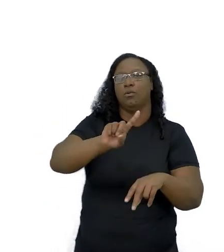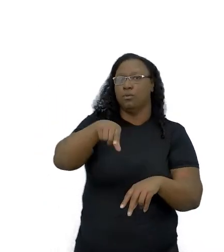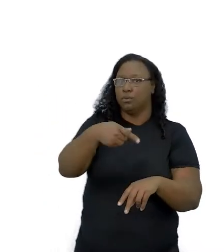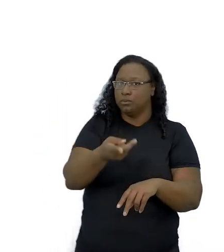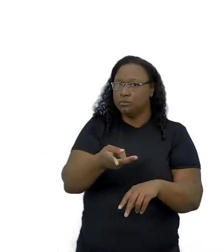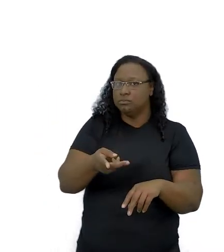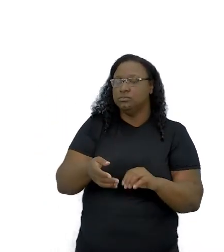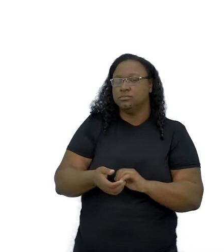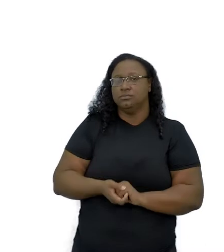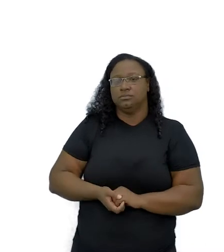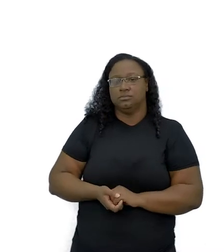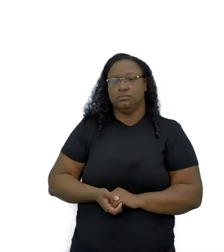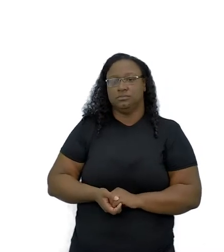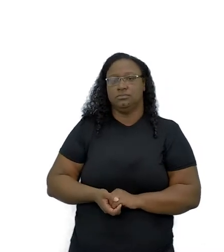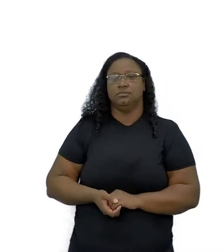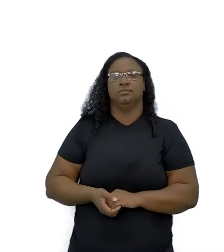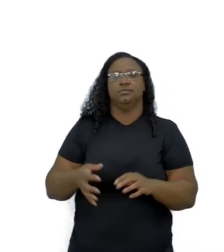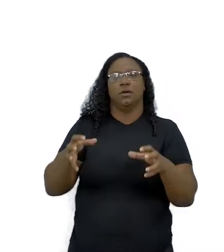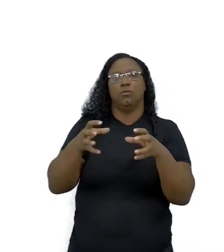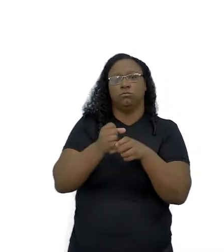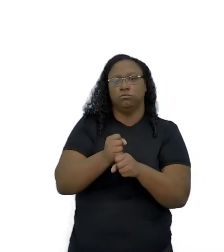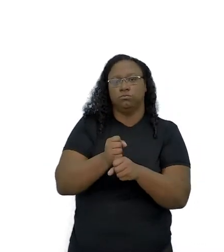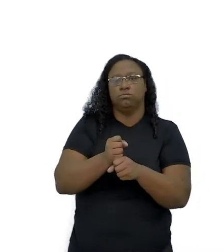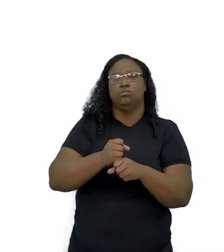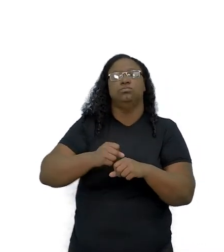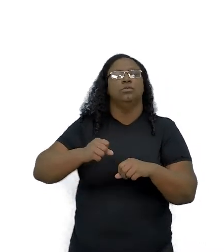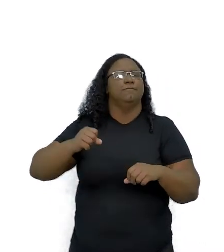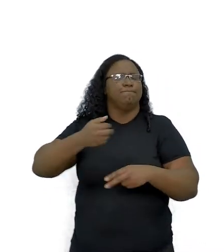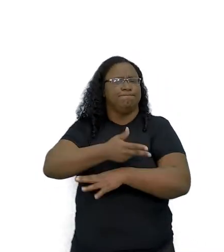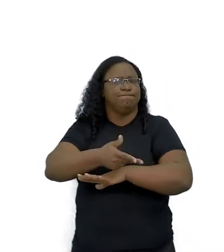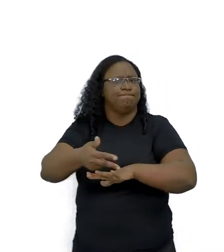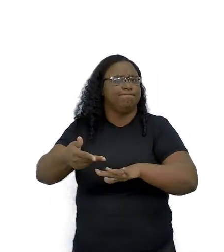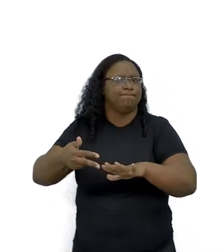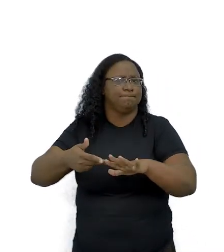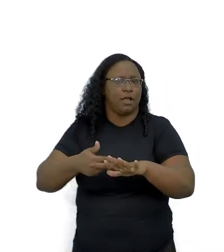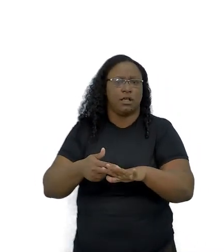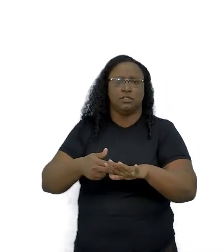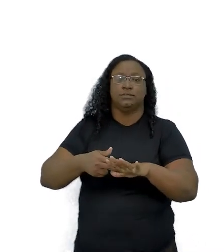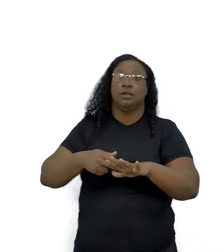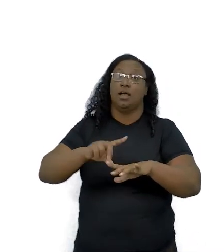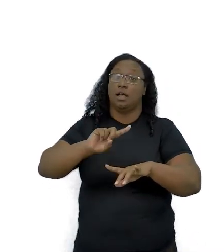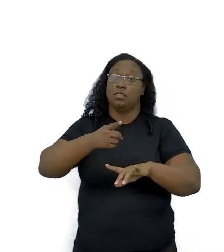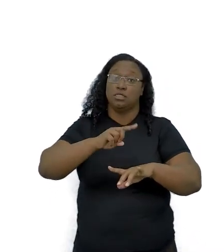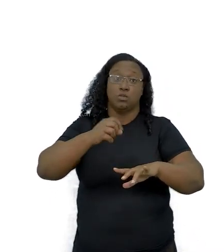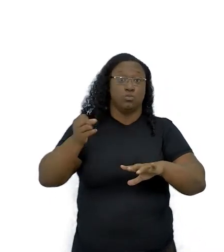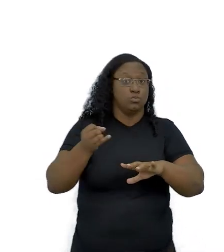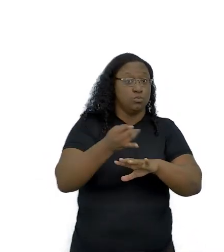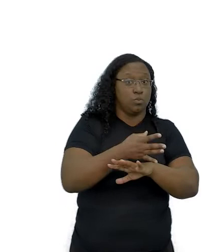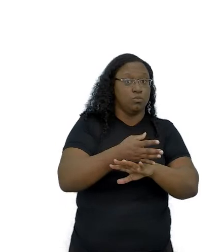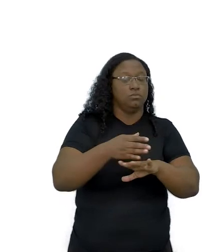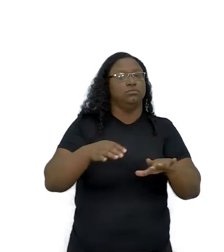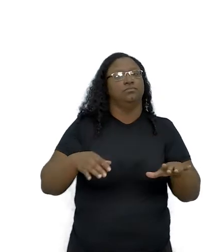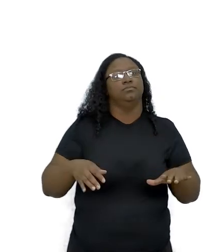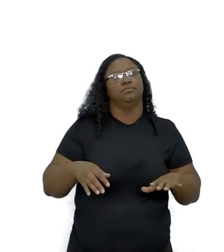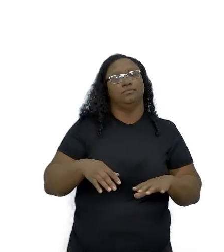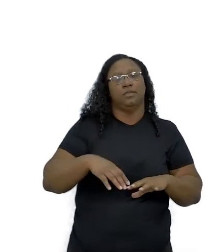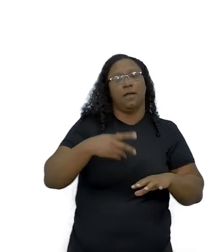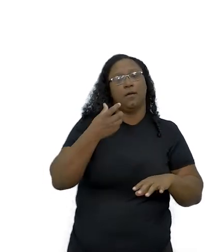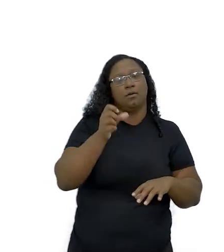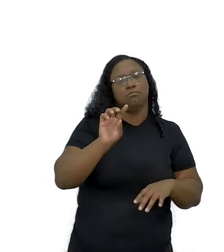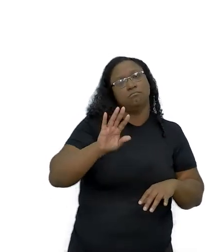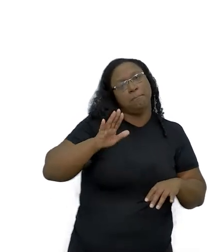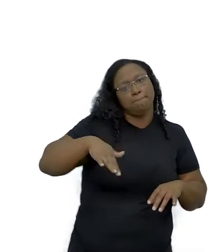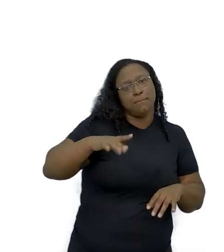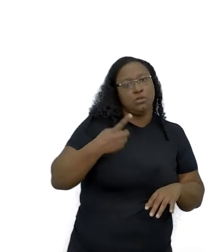como eólica, solar, né? A gente tem também, e as não renováveis, mais algumas possibilidades de não renováveis, menos